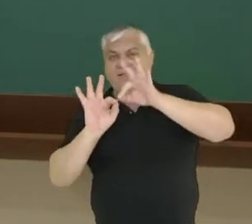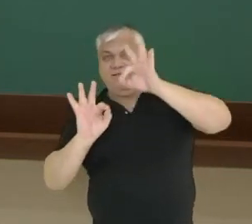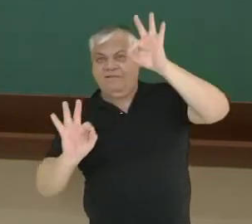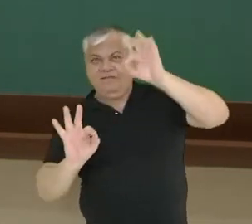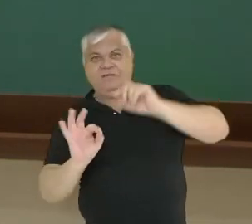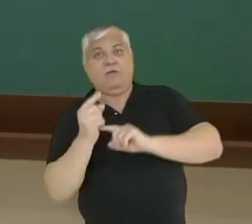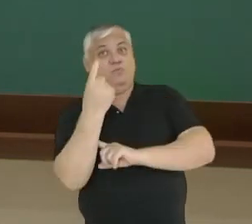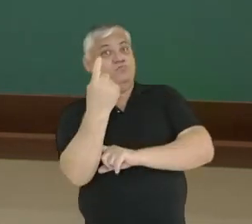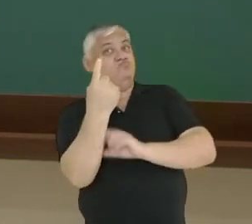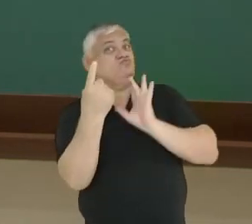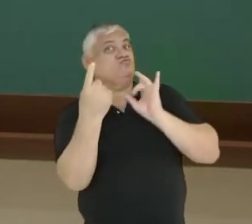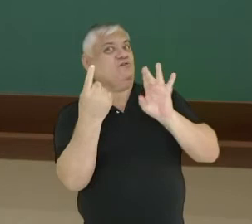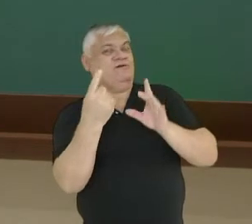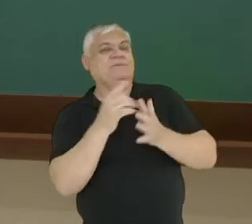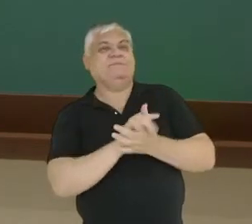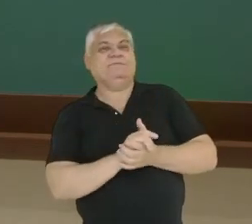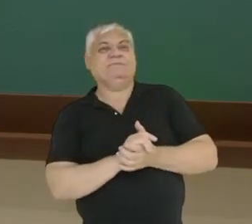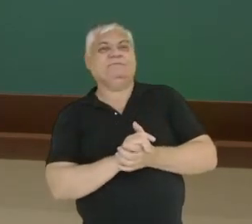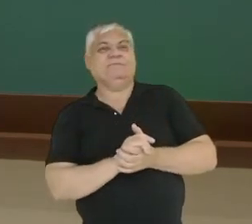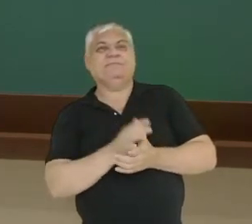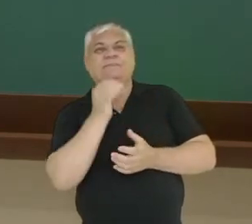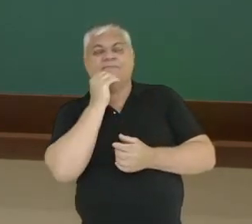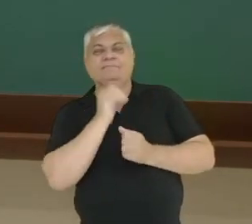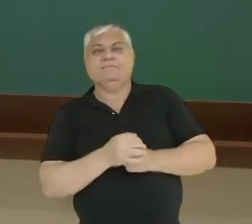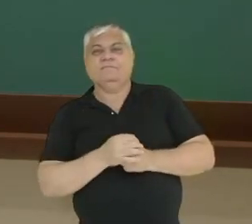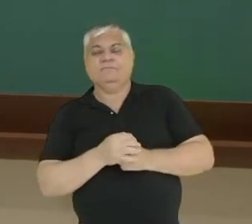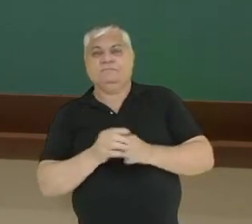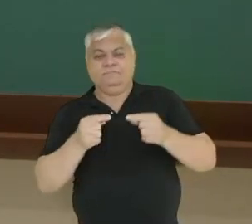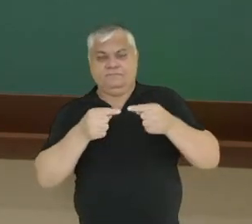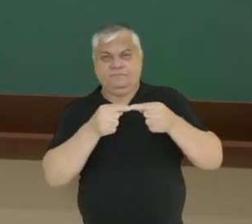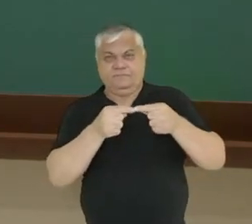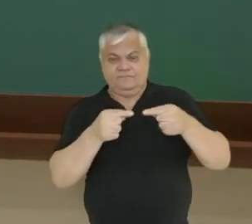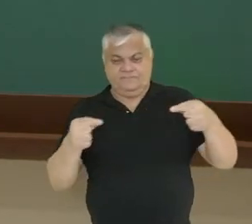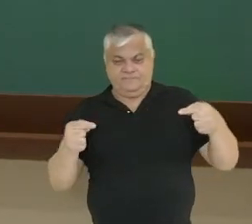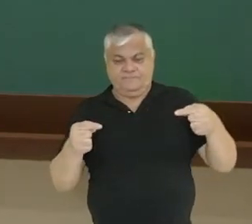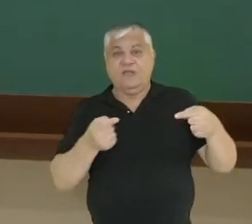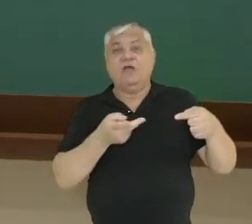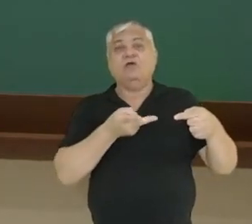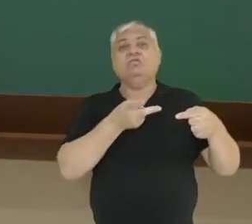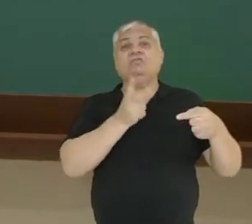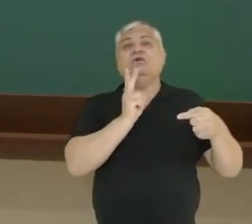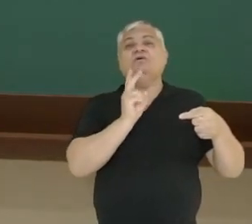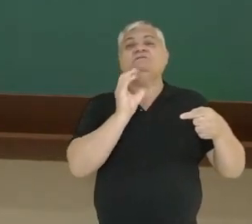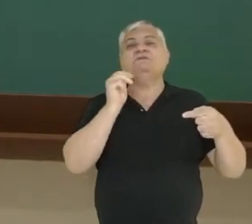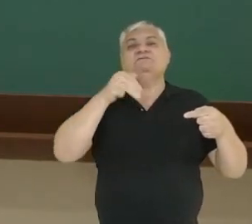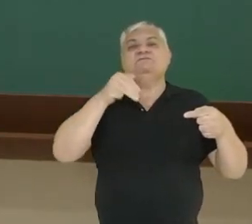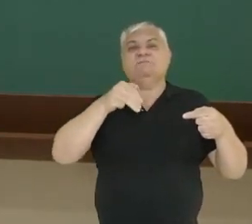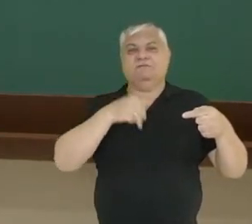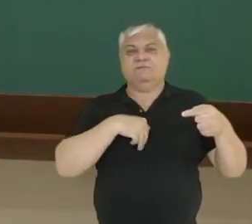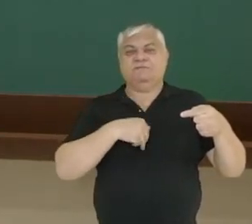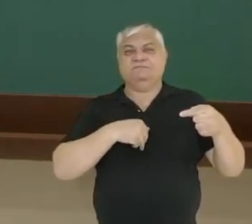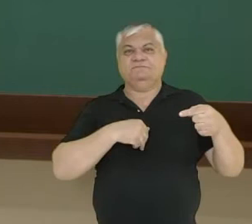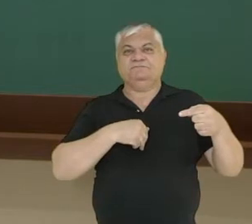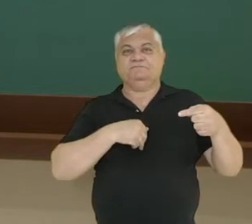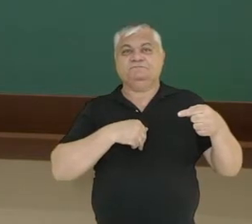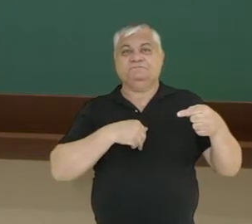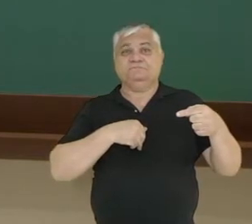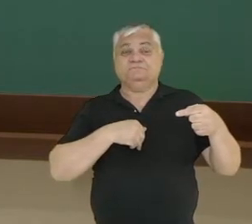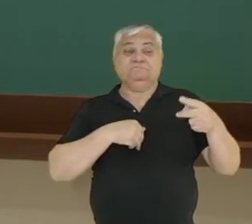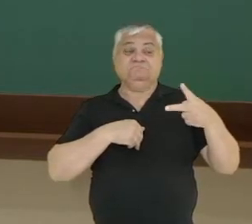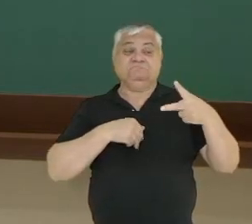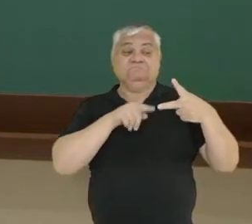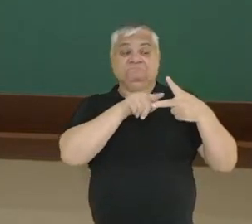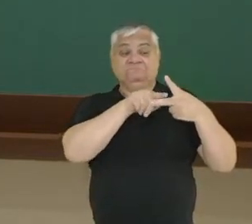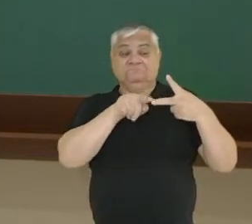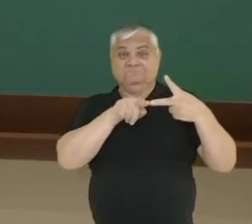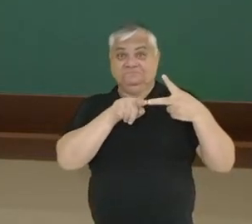lados, ok? Porque se um dos lados é igual a 2 centímetros, significa que os outros